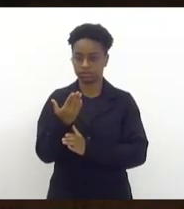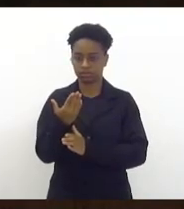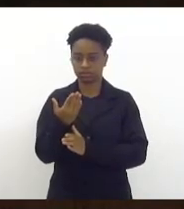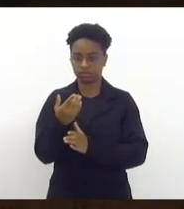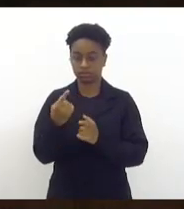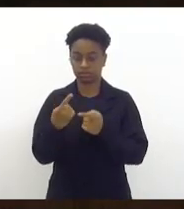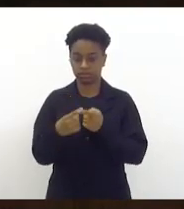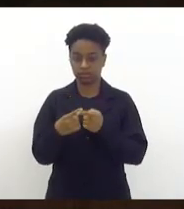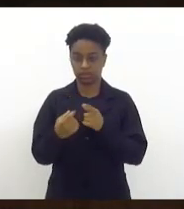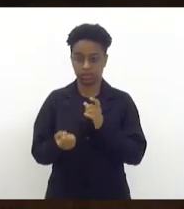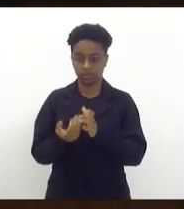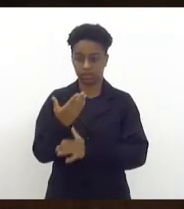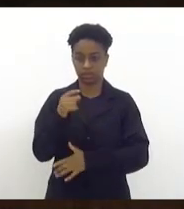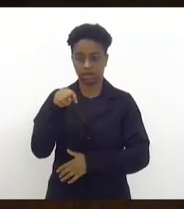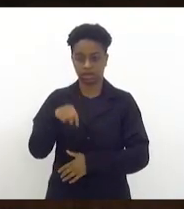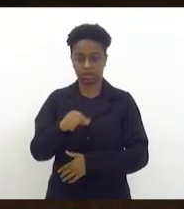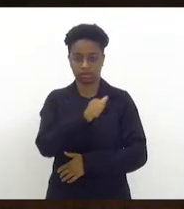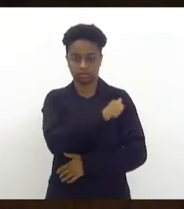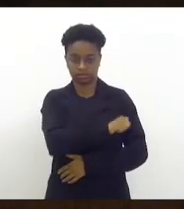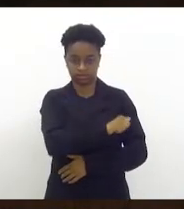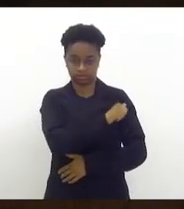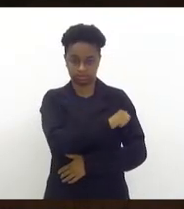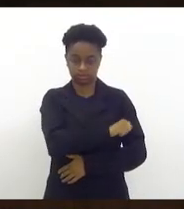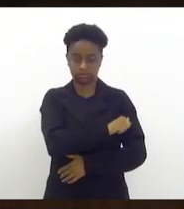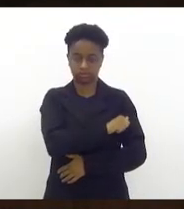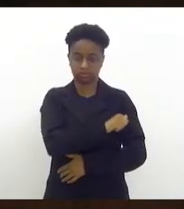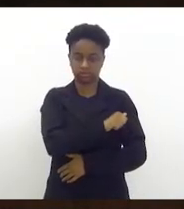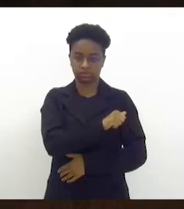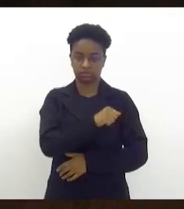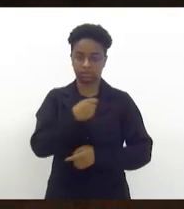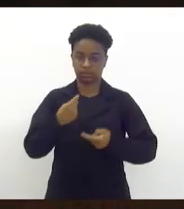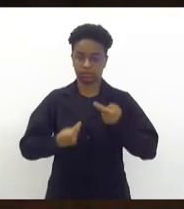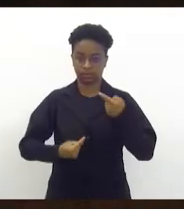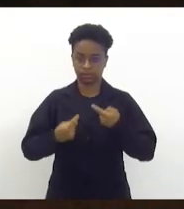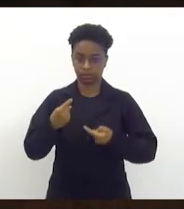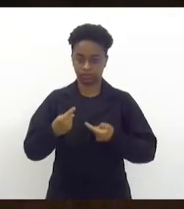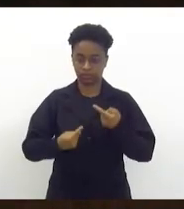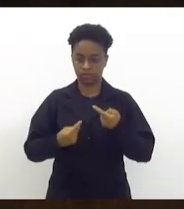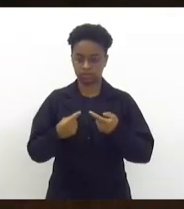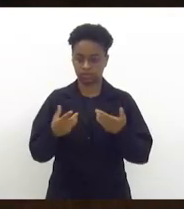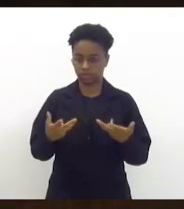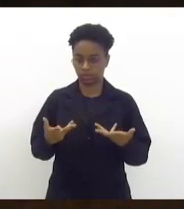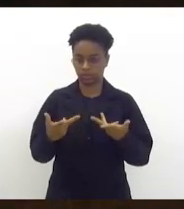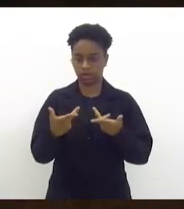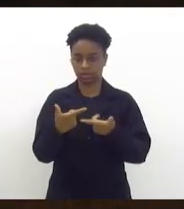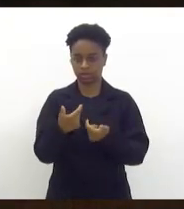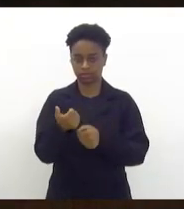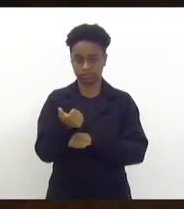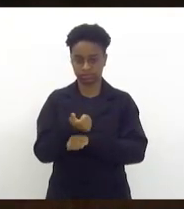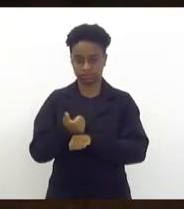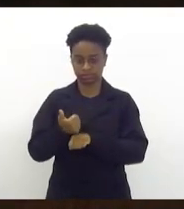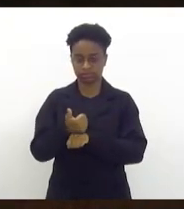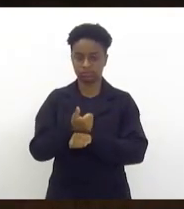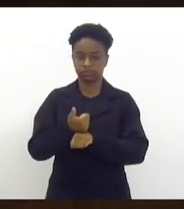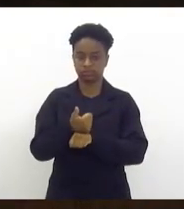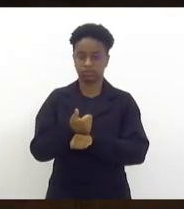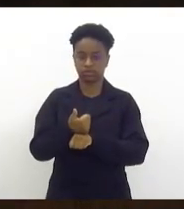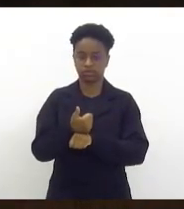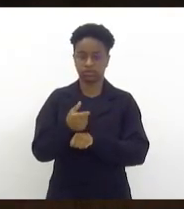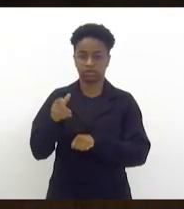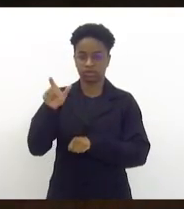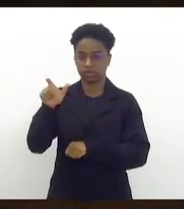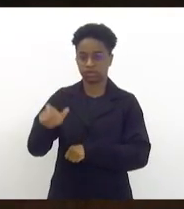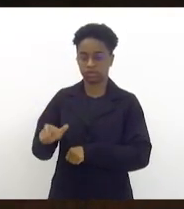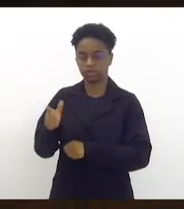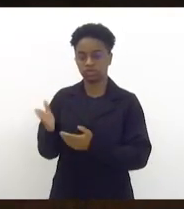institui, no âmbito do Estado do Rio de Janeiro, a política de qualificação profissional para os jovens tutelados, que